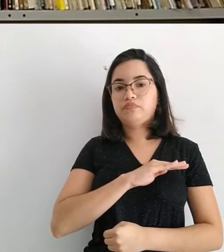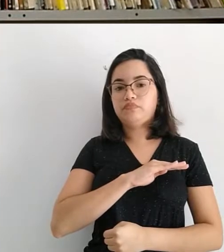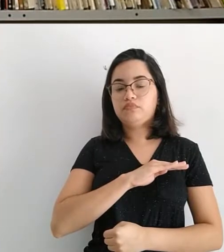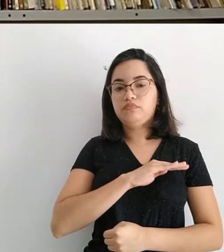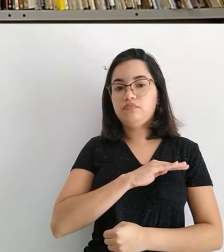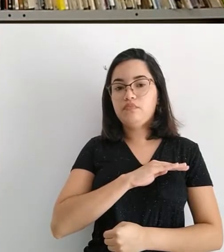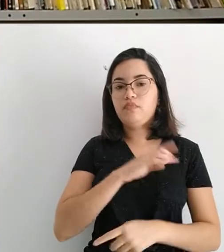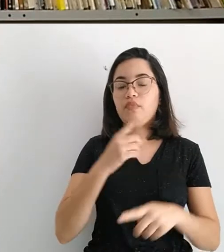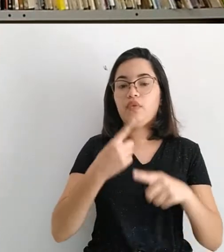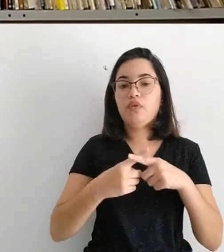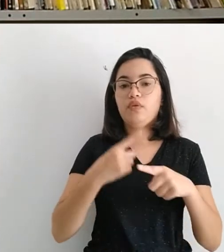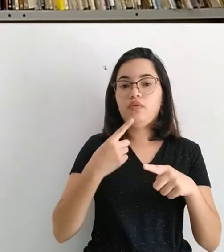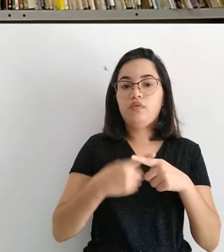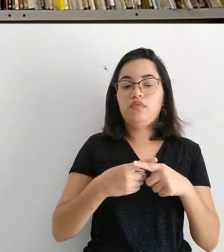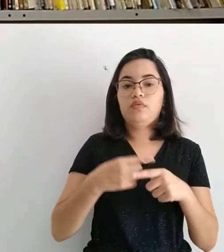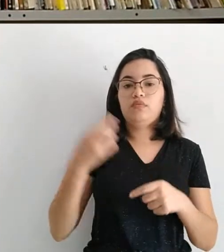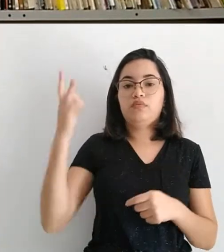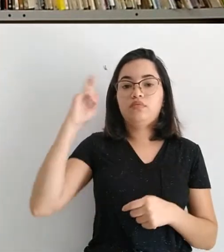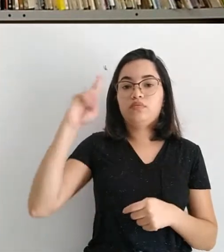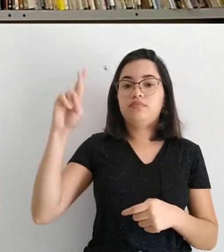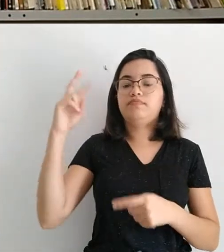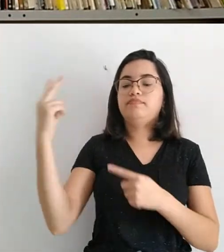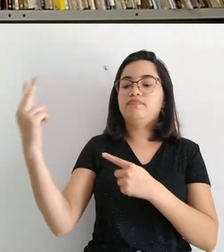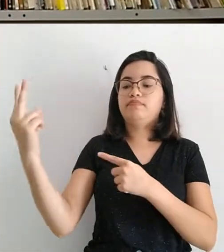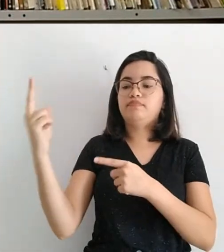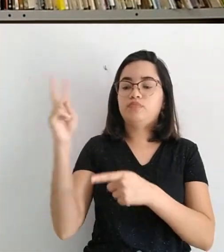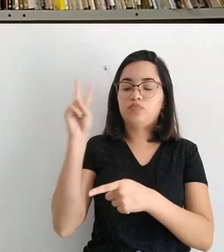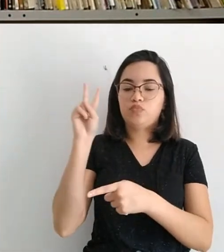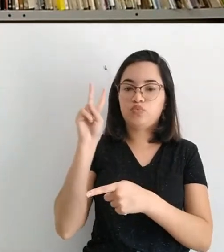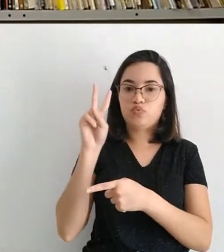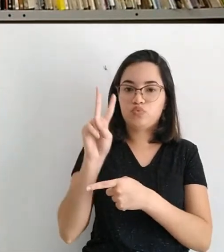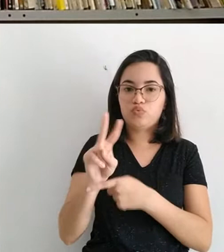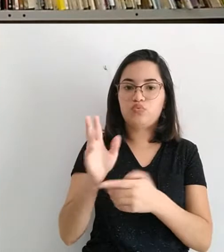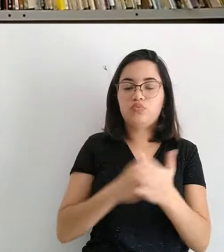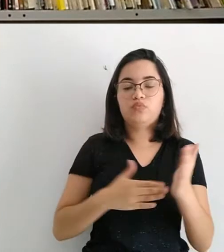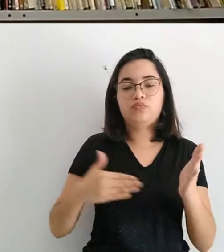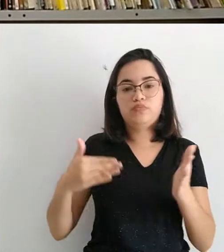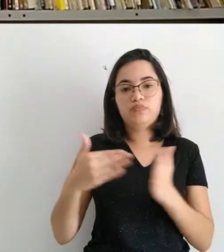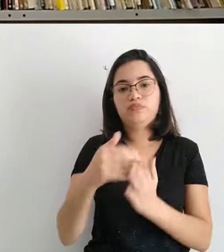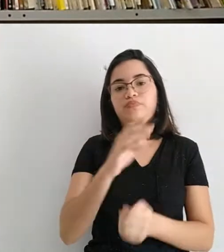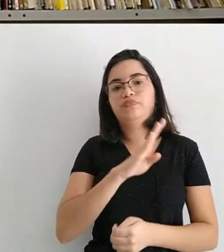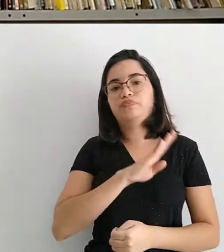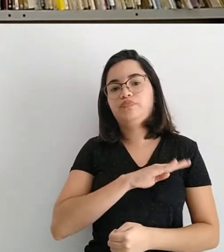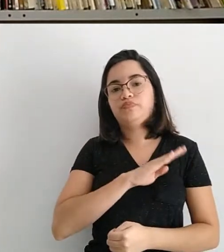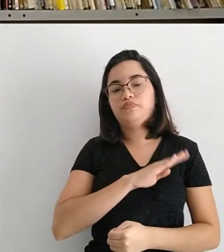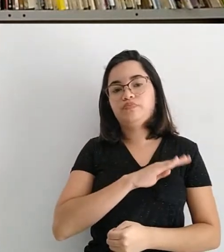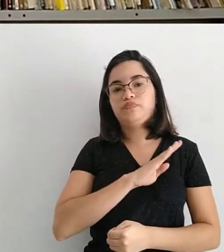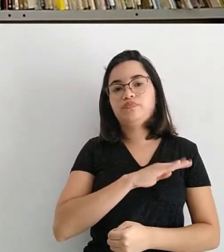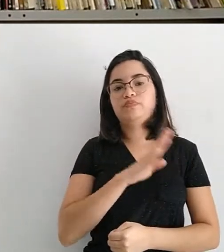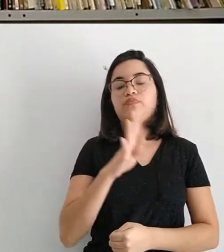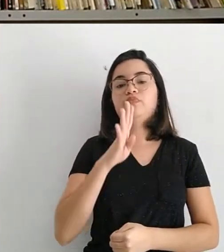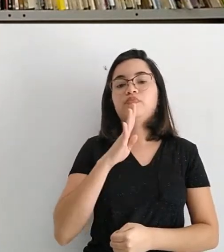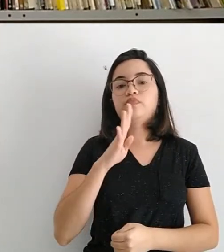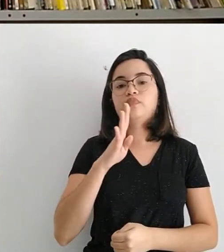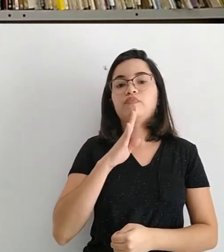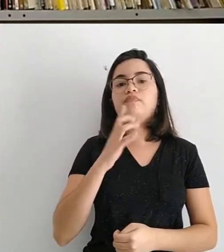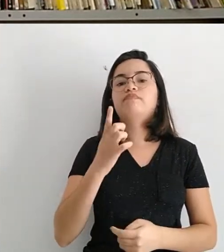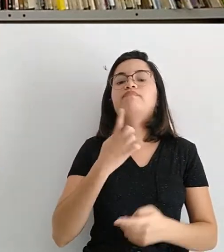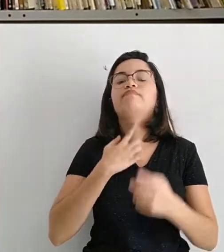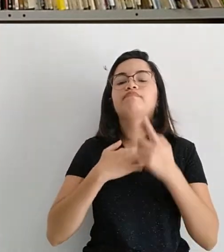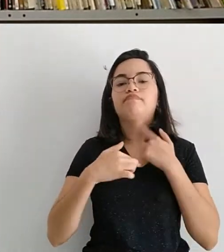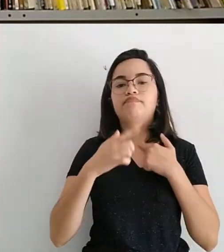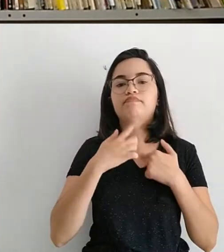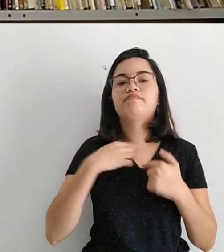espontaneamente, pois o Senhor sonda todos os corações e conhece